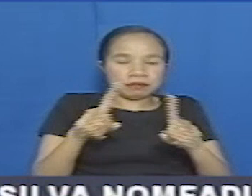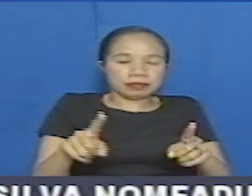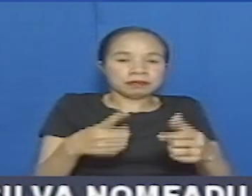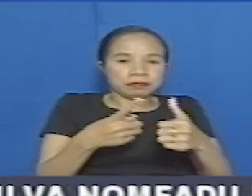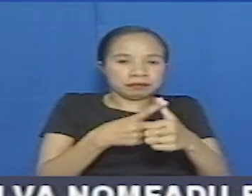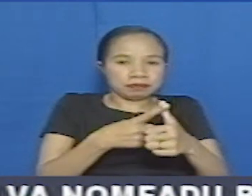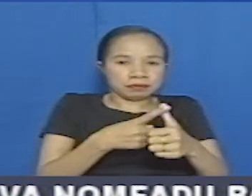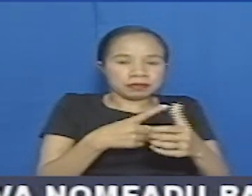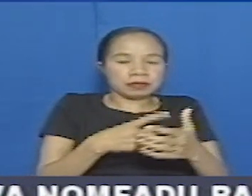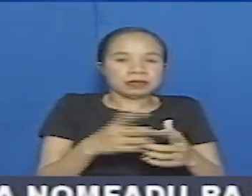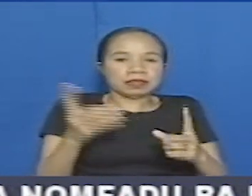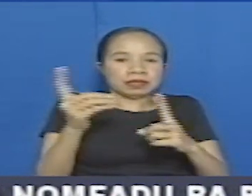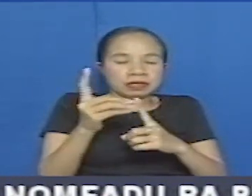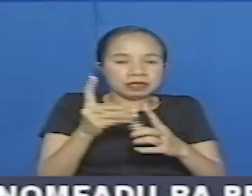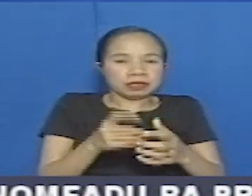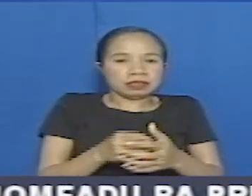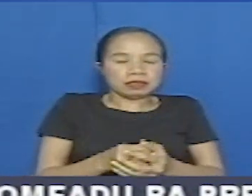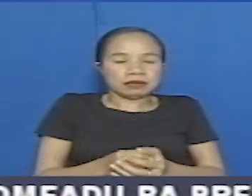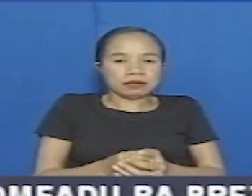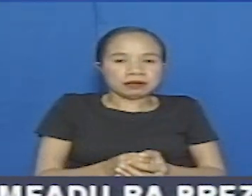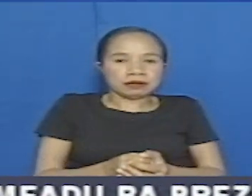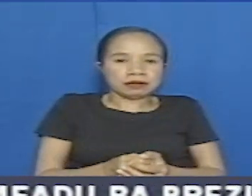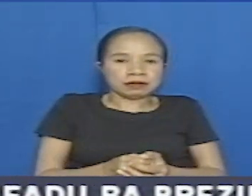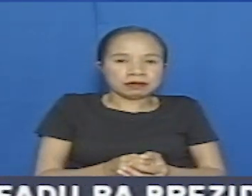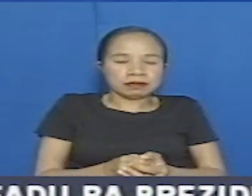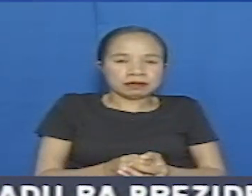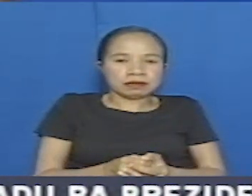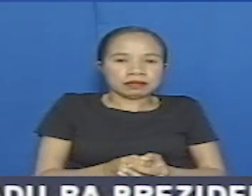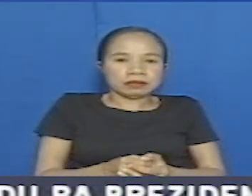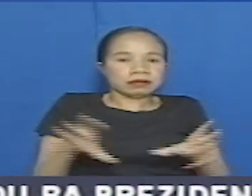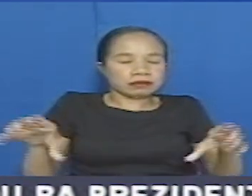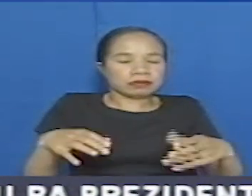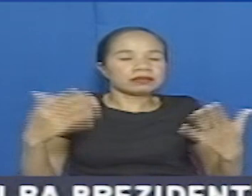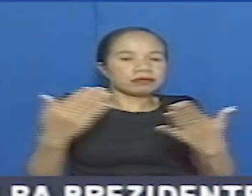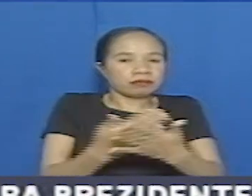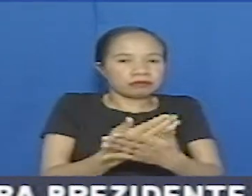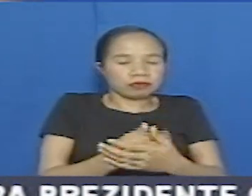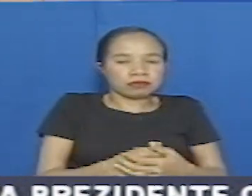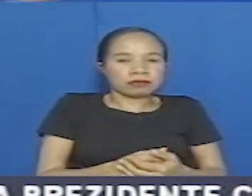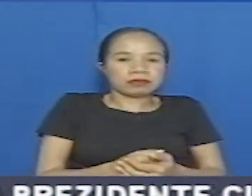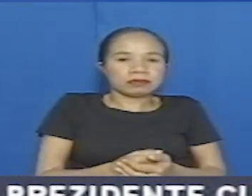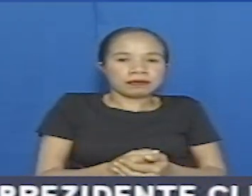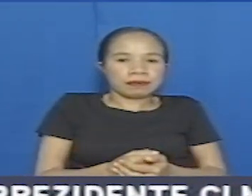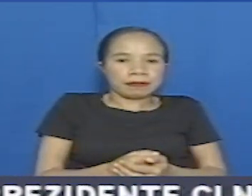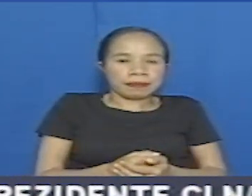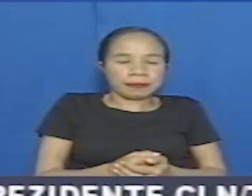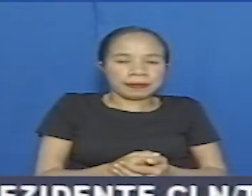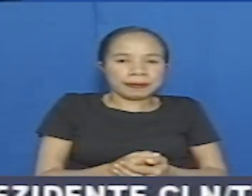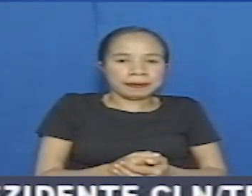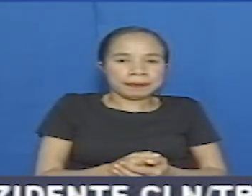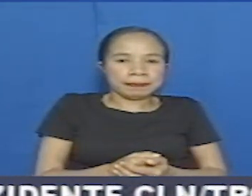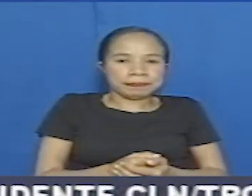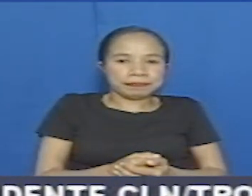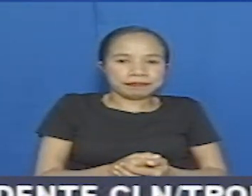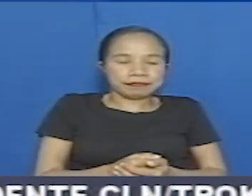no Data Analysis System, MIDAS. Então, o sistema IDANE é um sistema moderno para um seita gera fronteira ser de Eglutan.